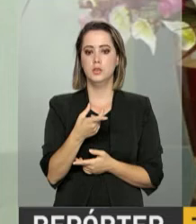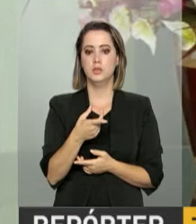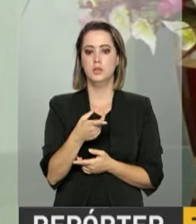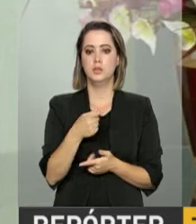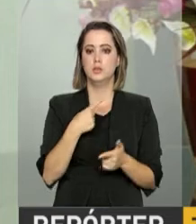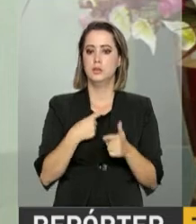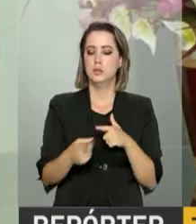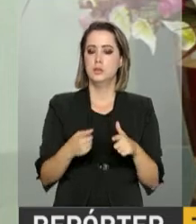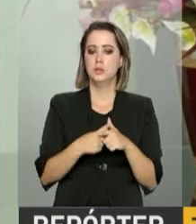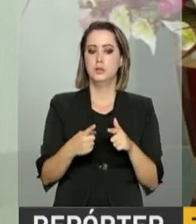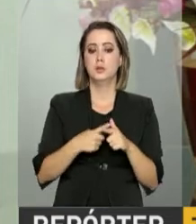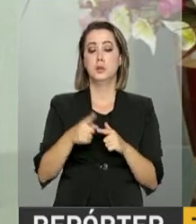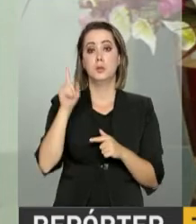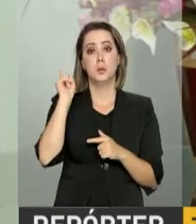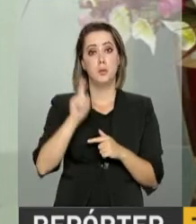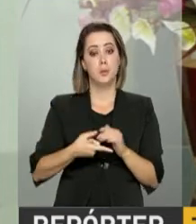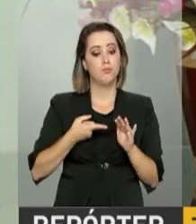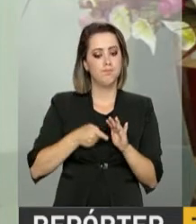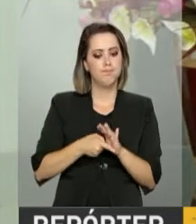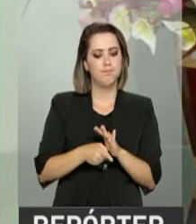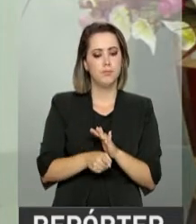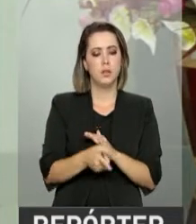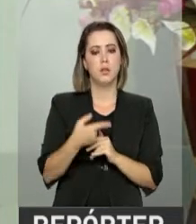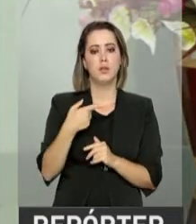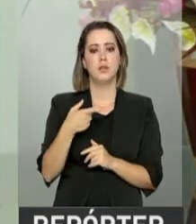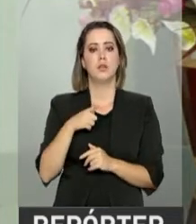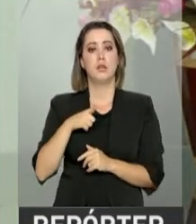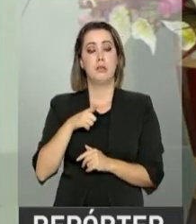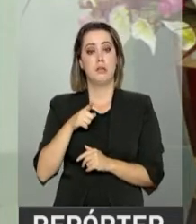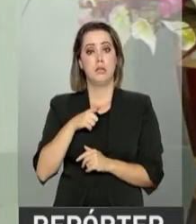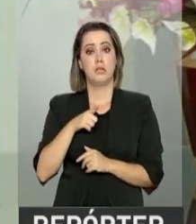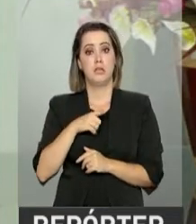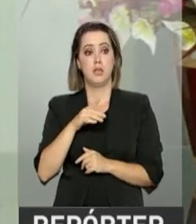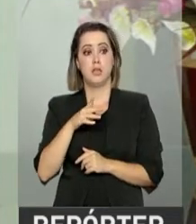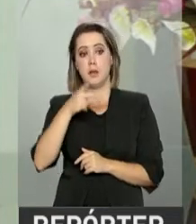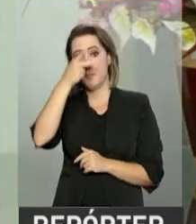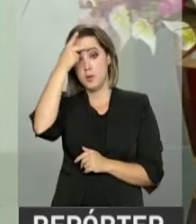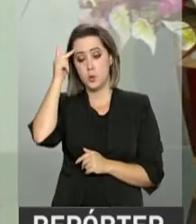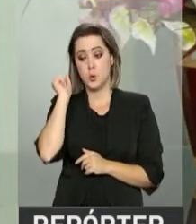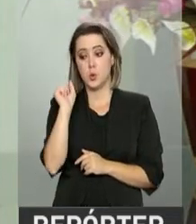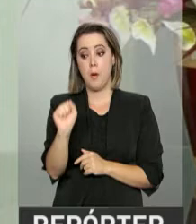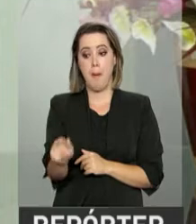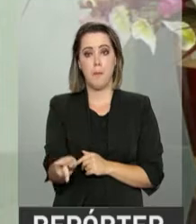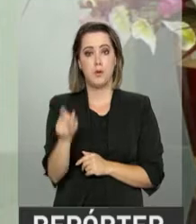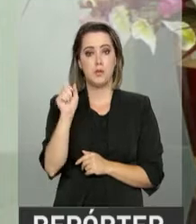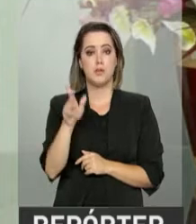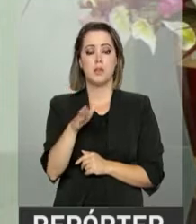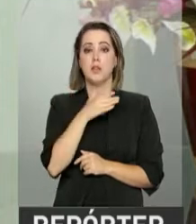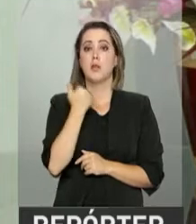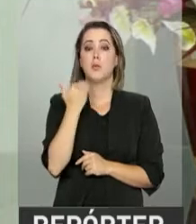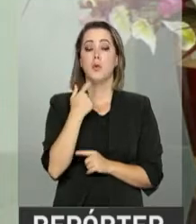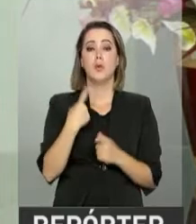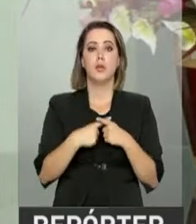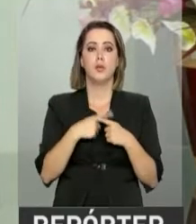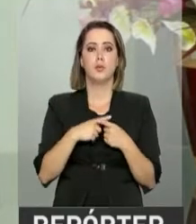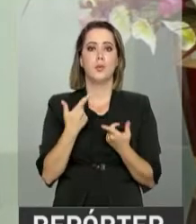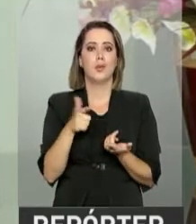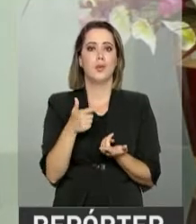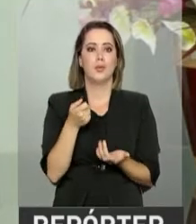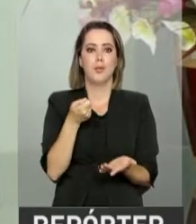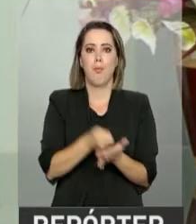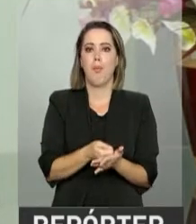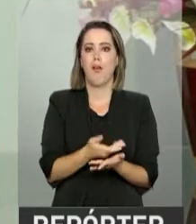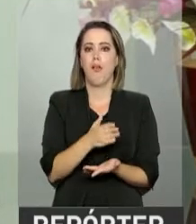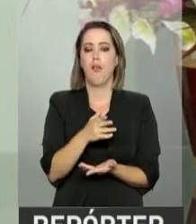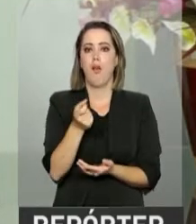calamitosa. Nós temos aposentados indo a óbito, porque não pode comprar remédio, não pode